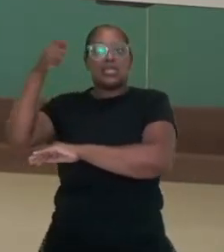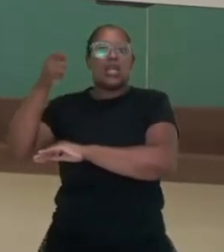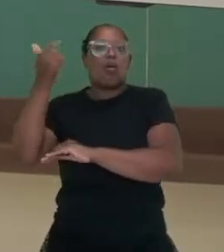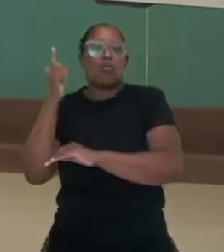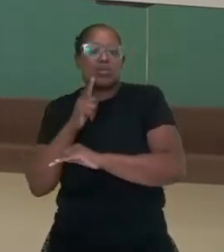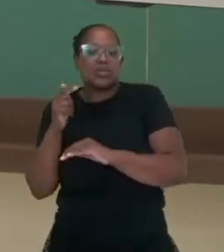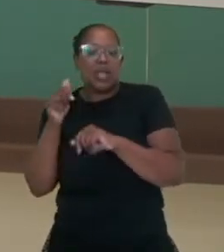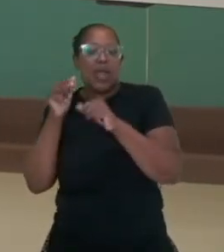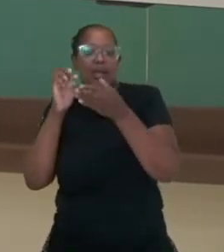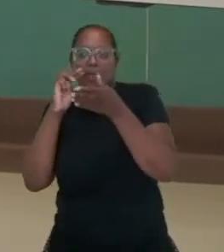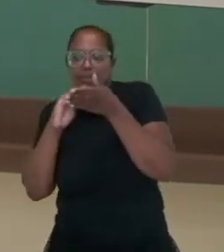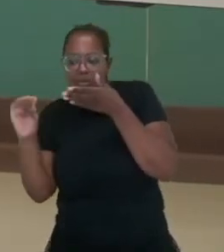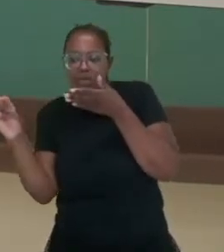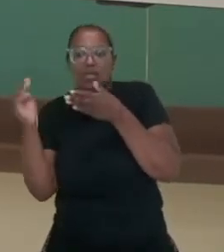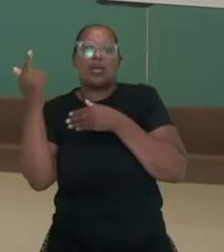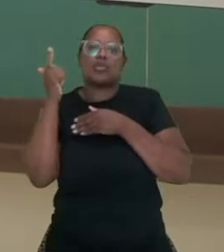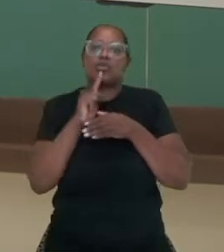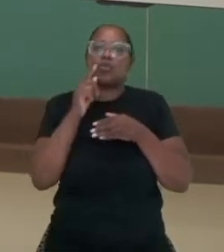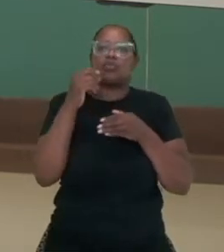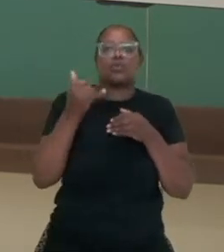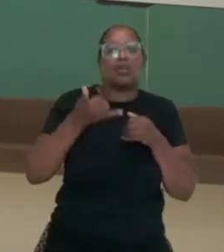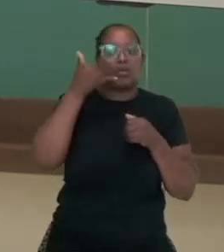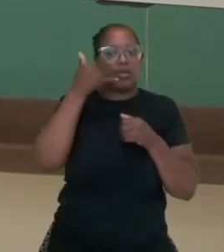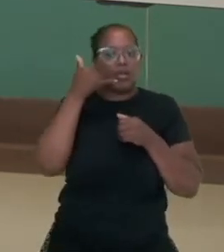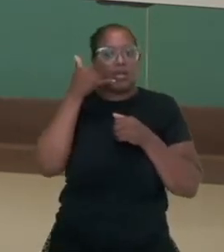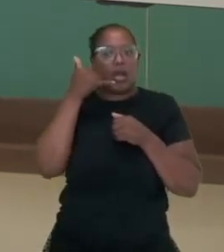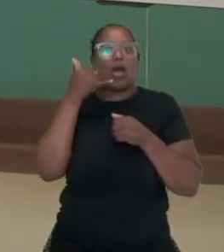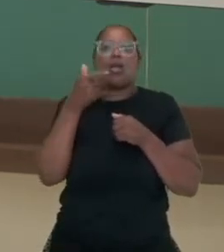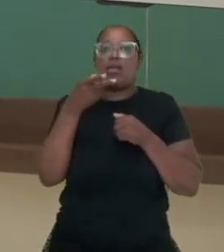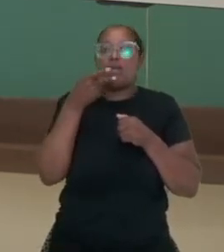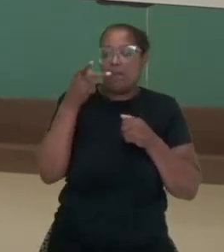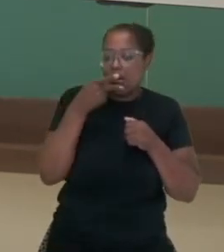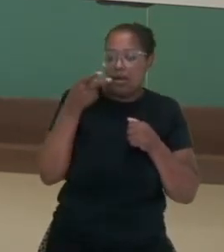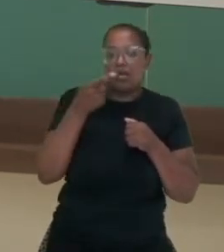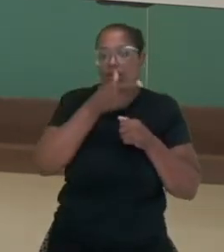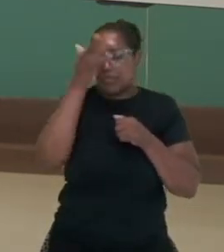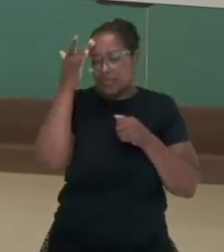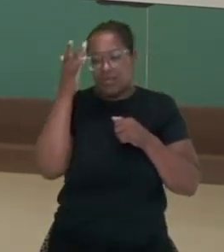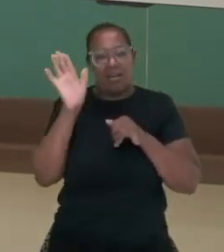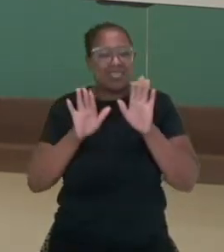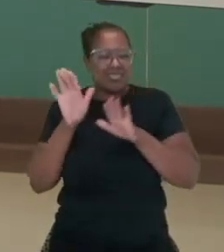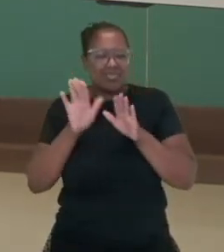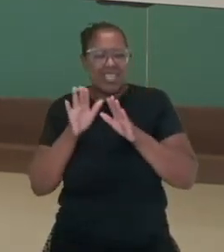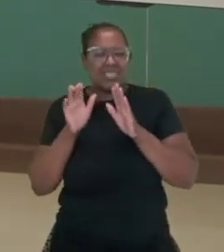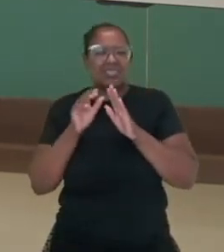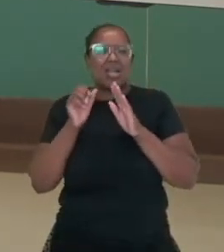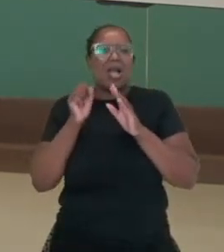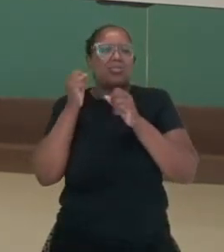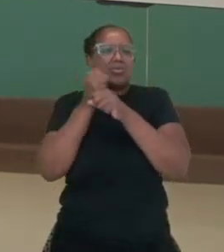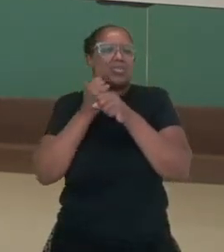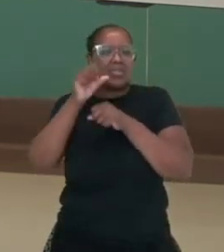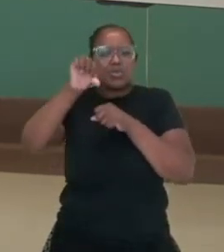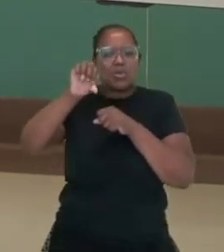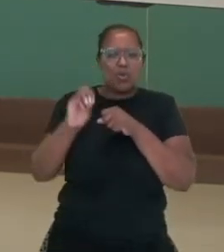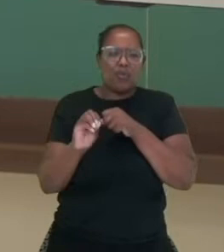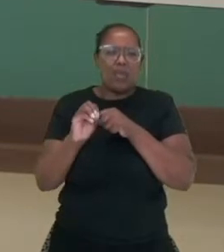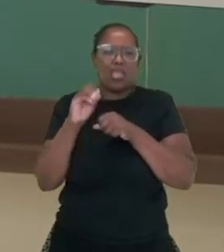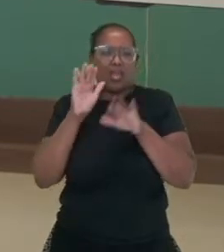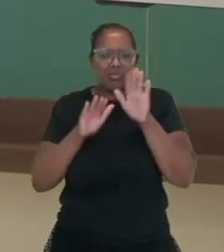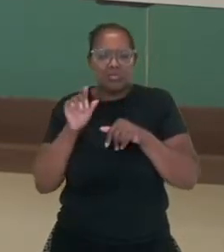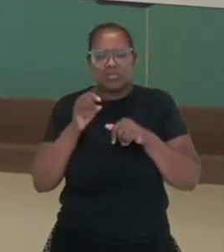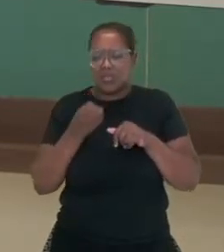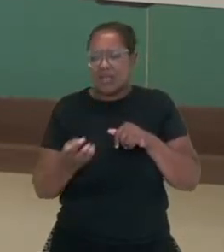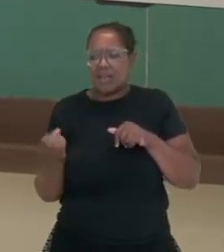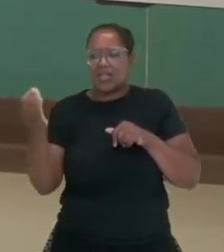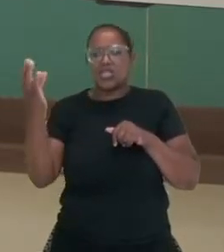Brasil, lá na década de 90, tá? Muitas vezes, quando você viajava de uma cidade para outra, naquela